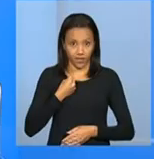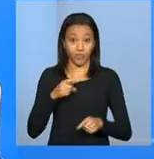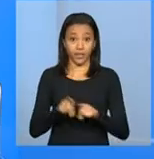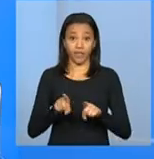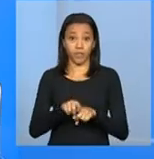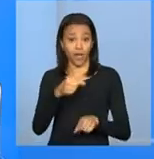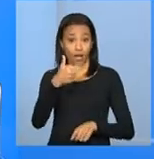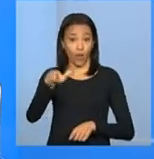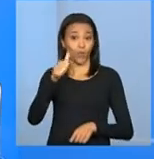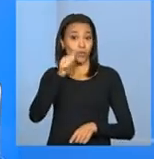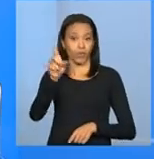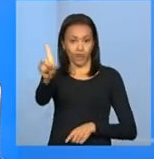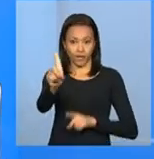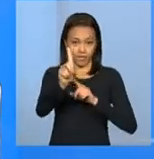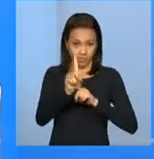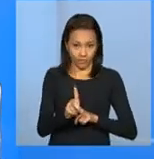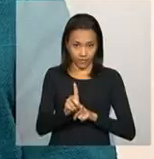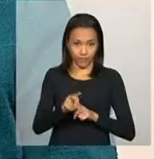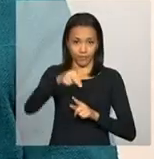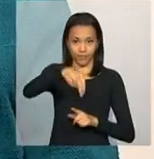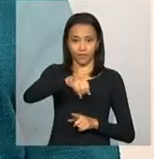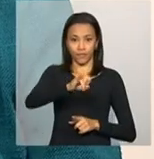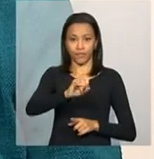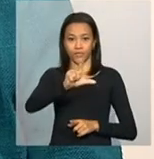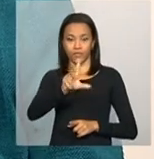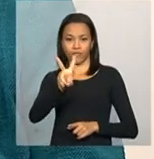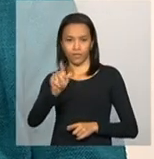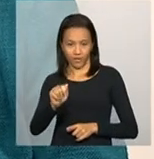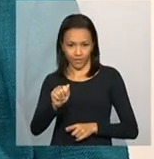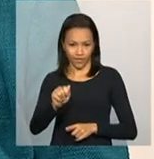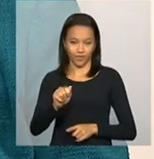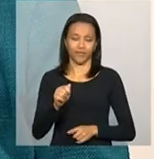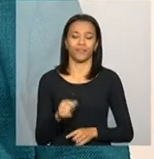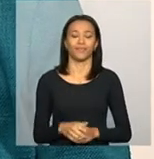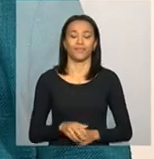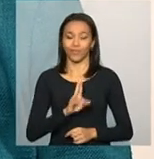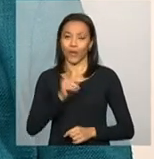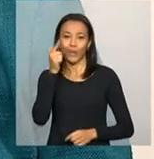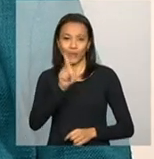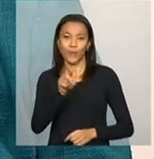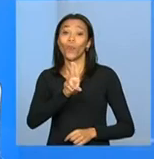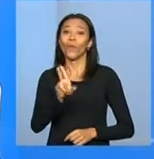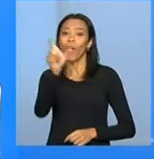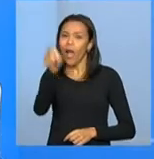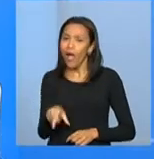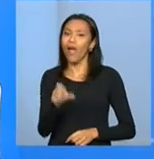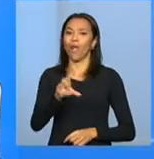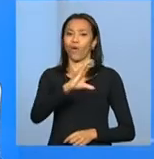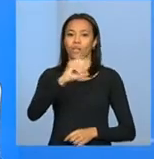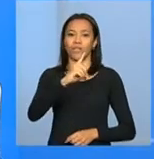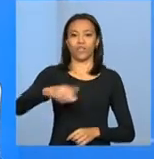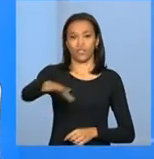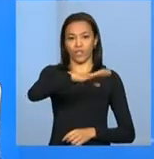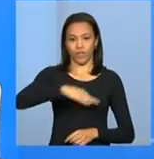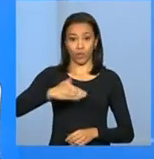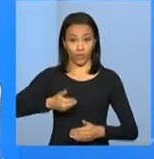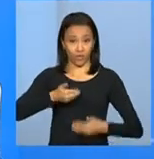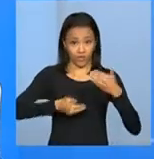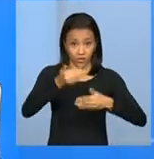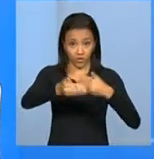Nilva Shireda. Nilva Shireda, agora eu acertei, Nilva. Coordenadora geral do desenvolvimento